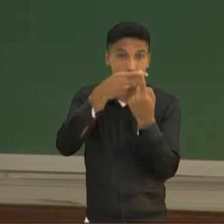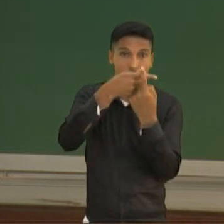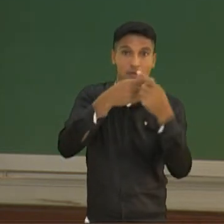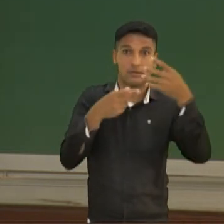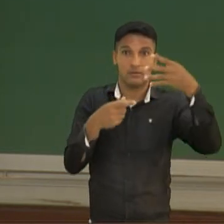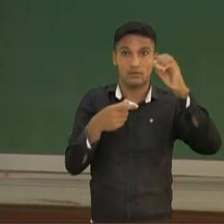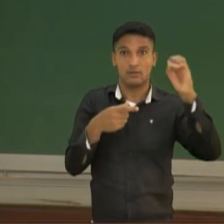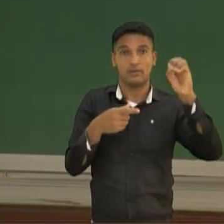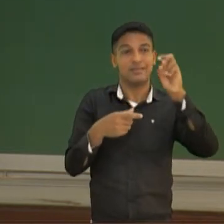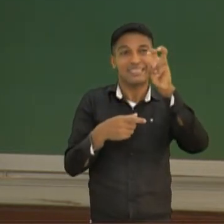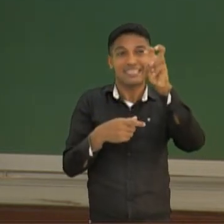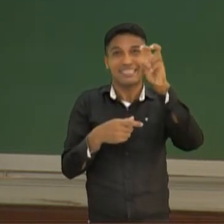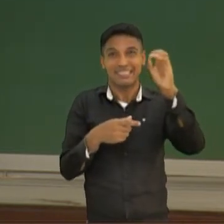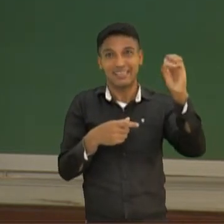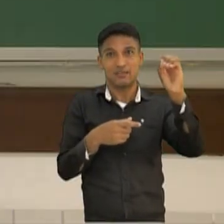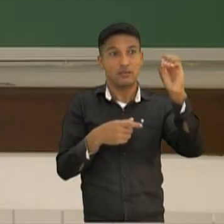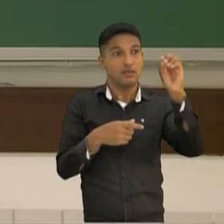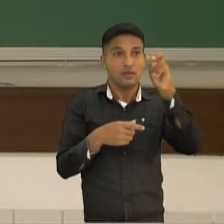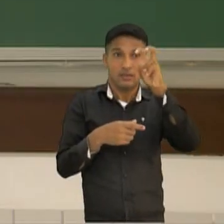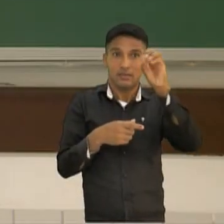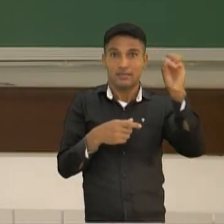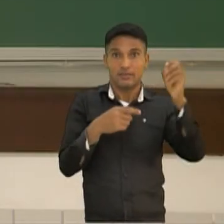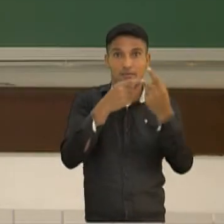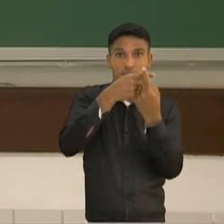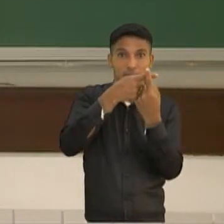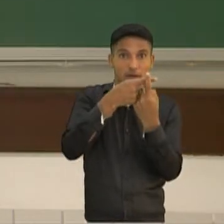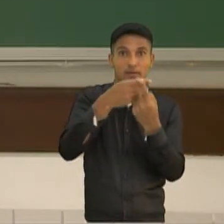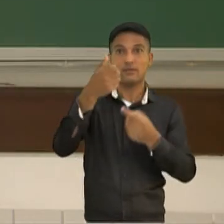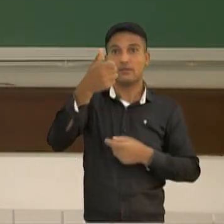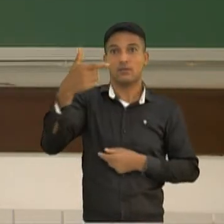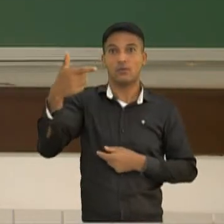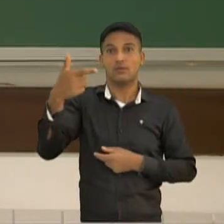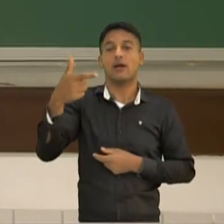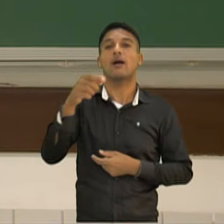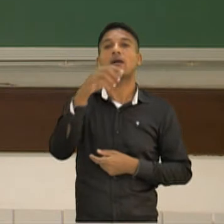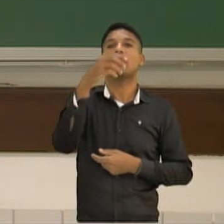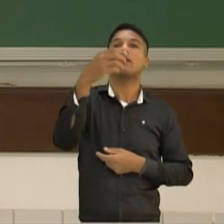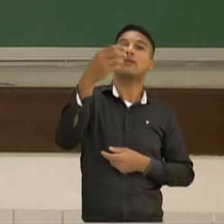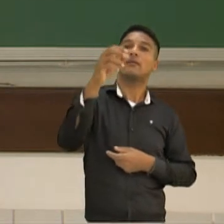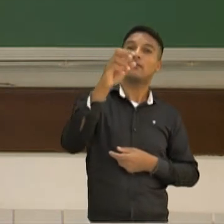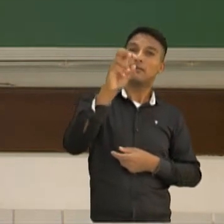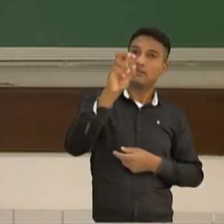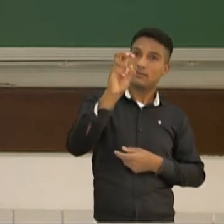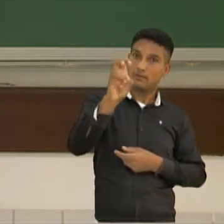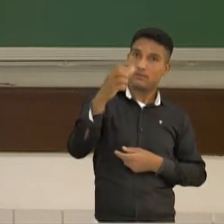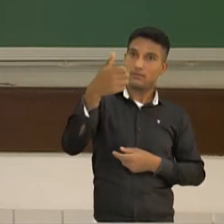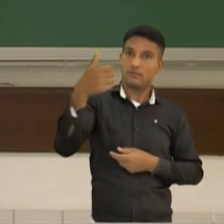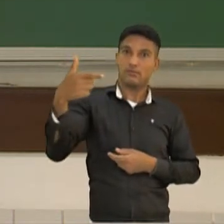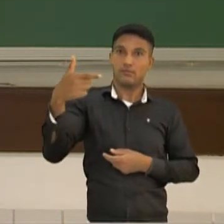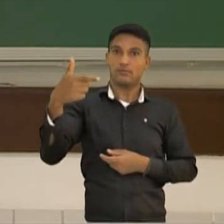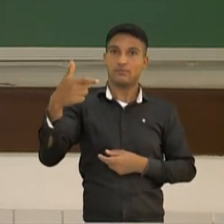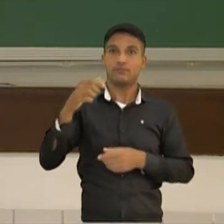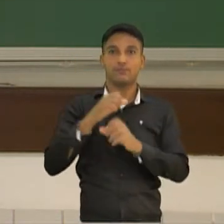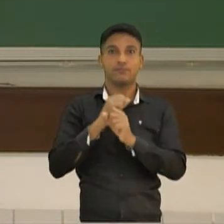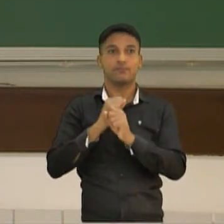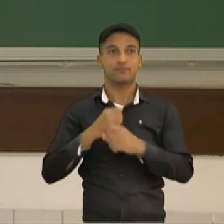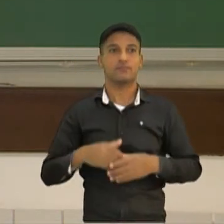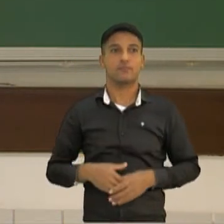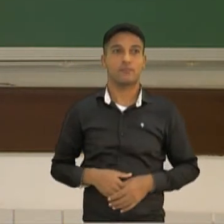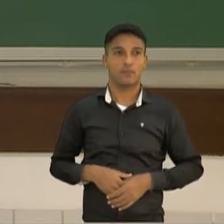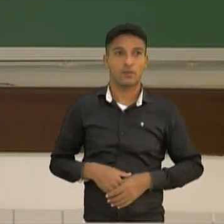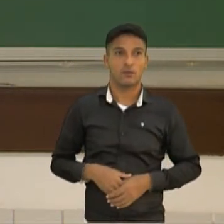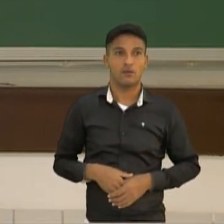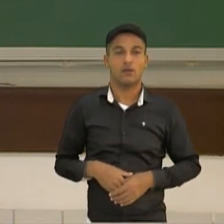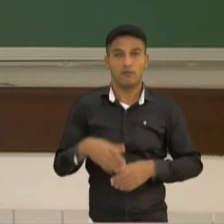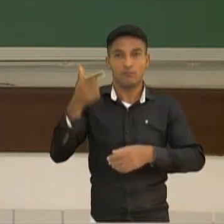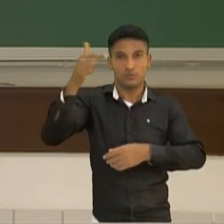12, 512. Com isso, gente, a gente tem uma estratégia de cálculo mental. Vamos retomar aqui um pouquinho? Vou retomar, vou insistir aqui